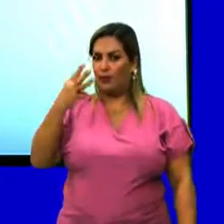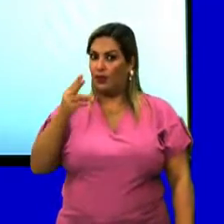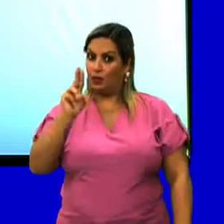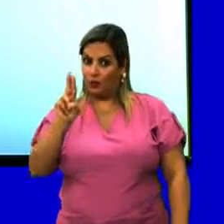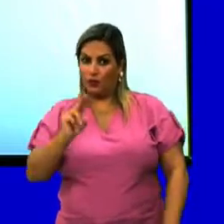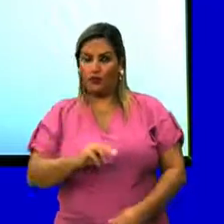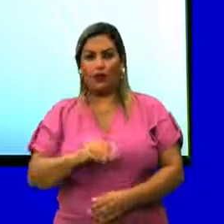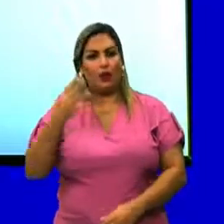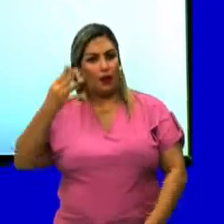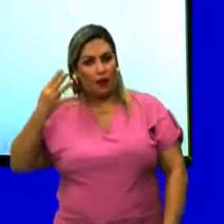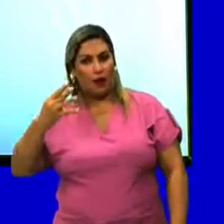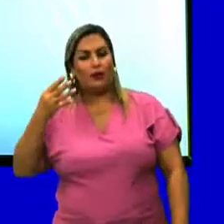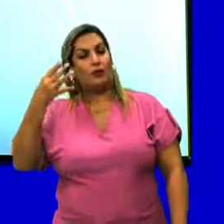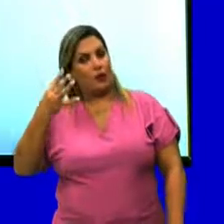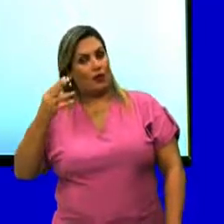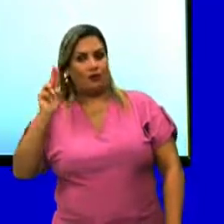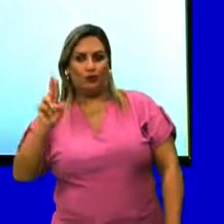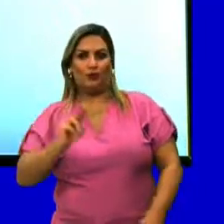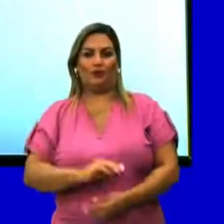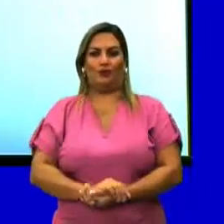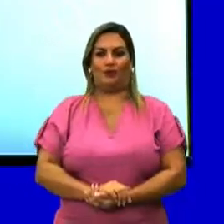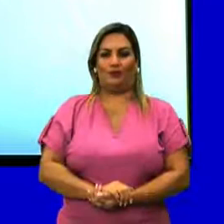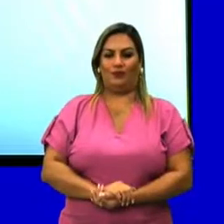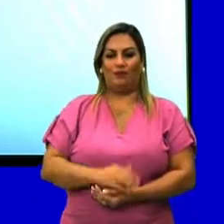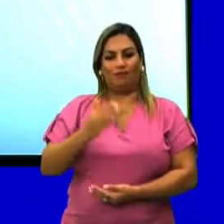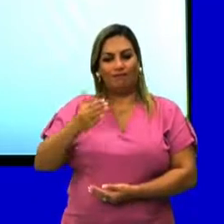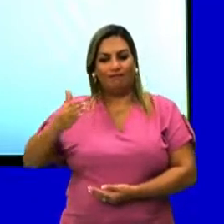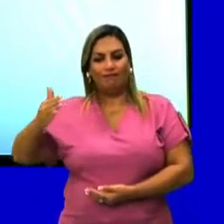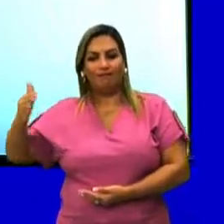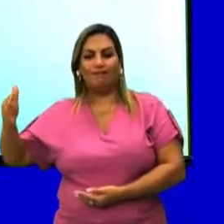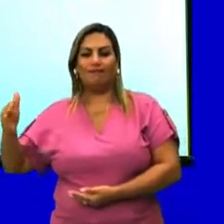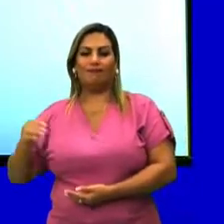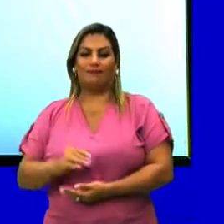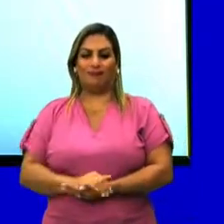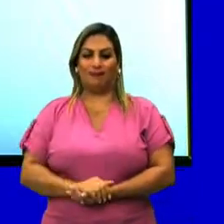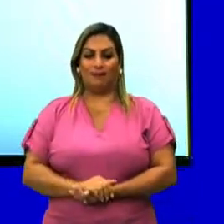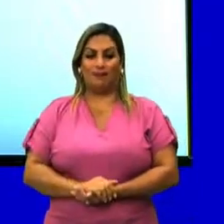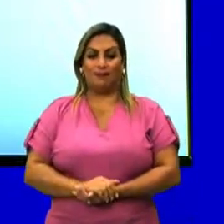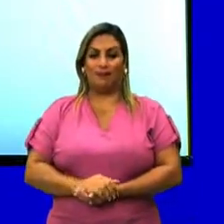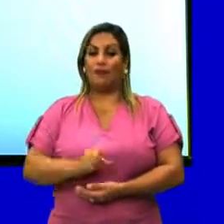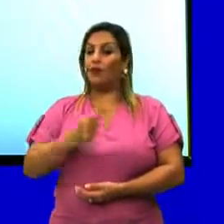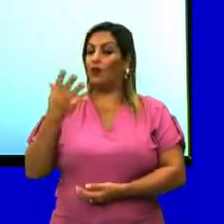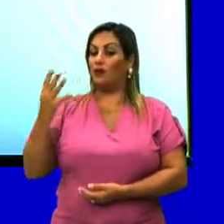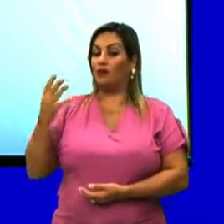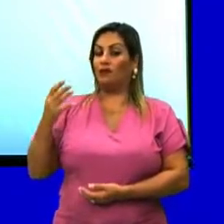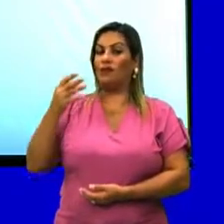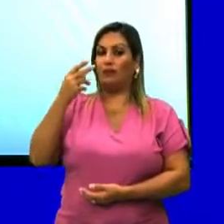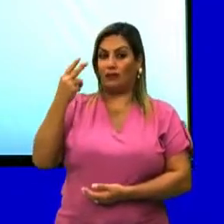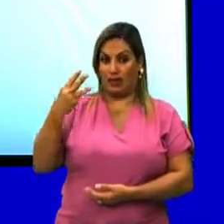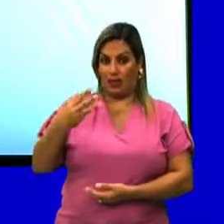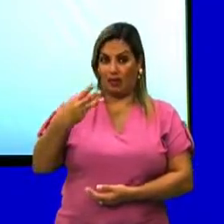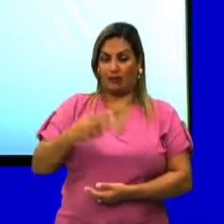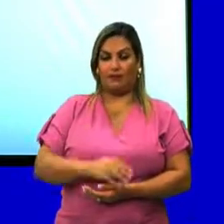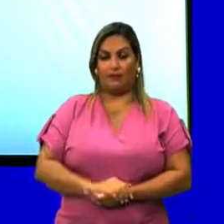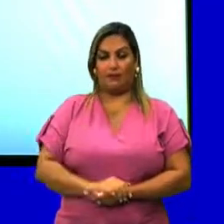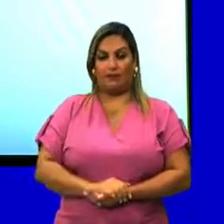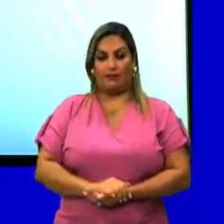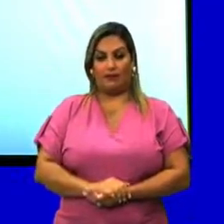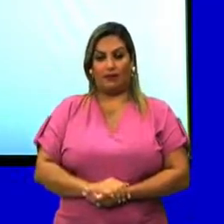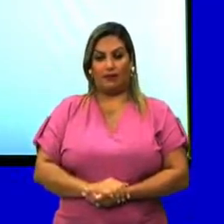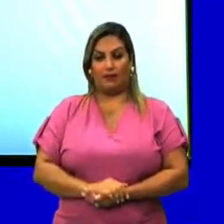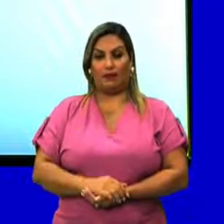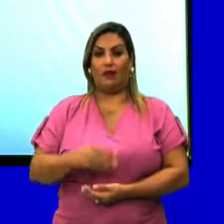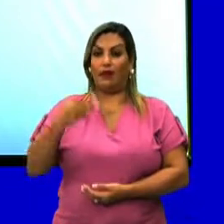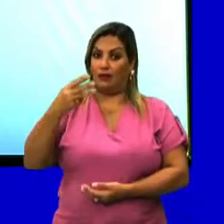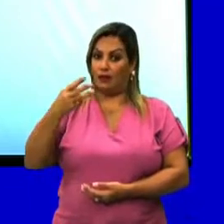três os se forem do 4º grau vão ter quatro US agora então vamos ver esse aqui vai ter quantos três é do terceiro